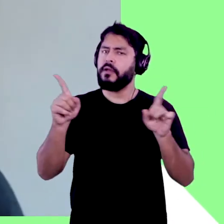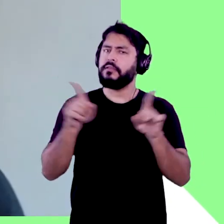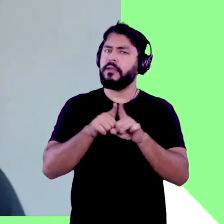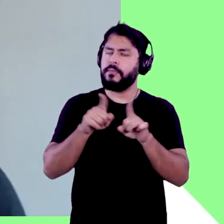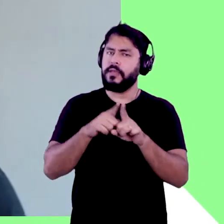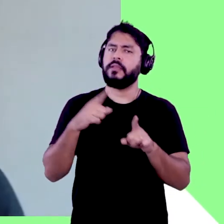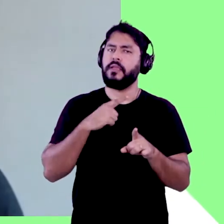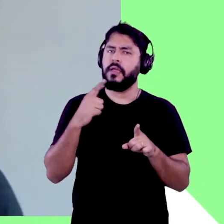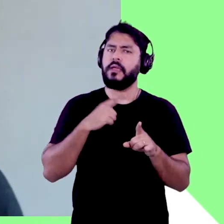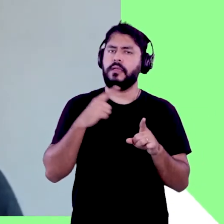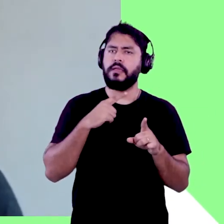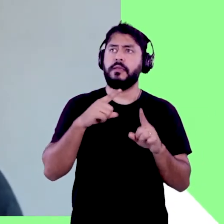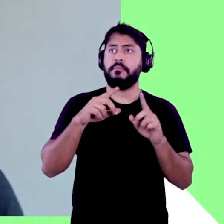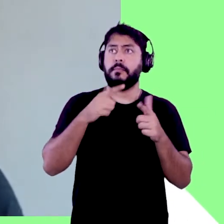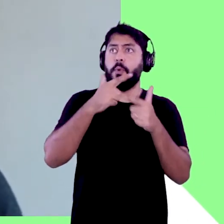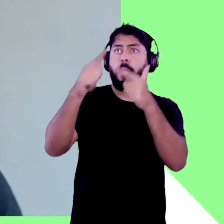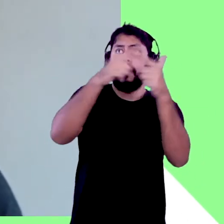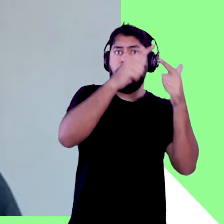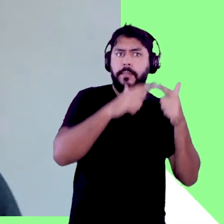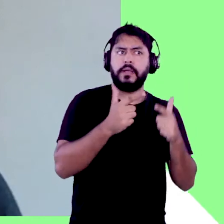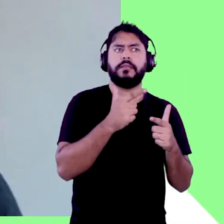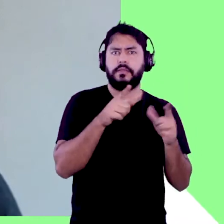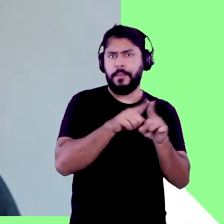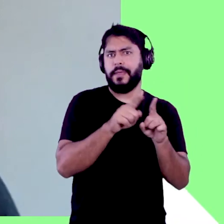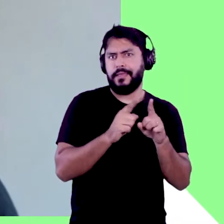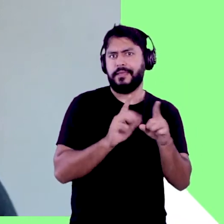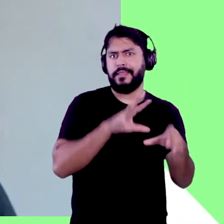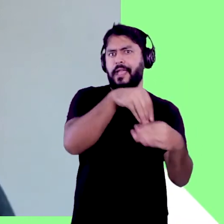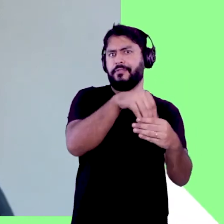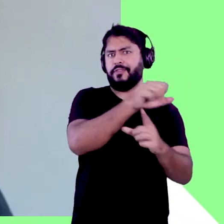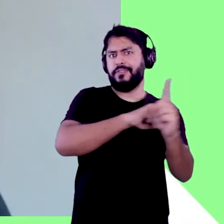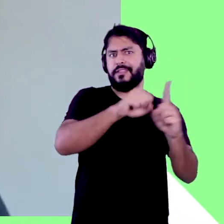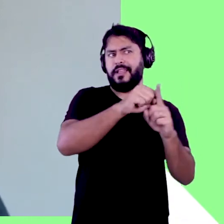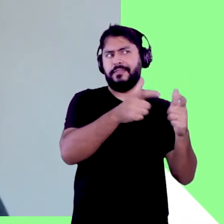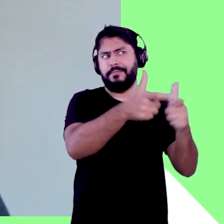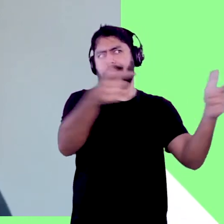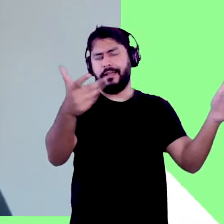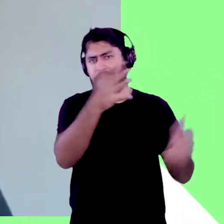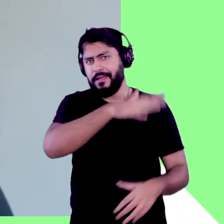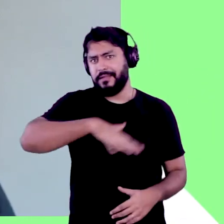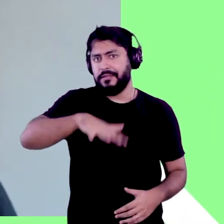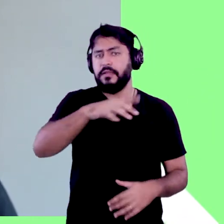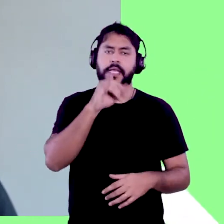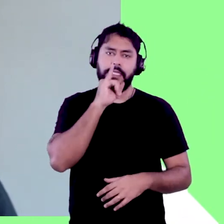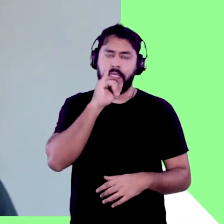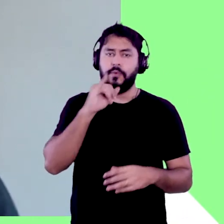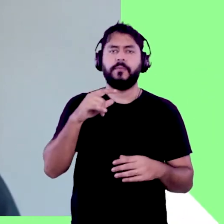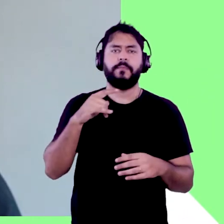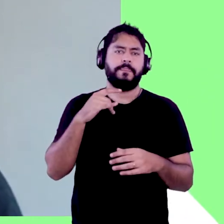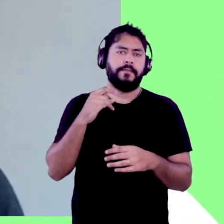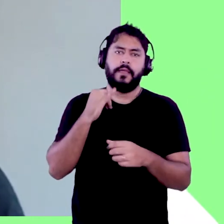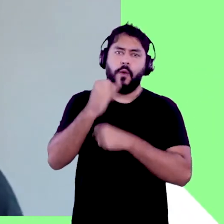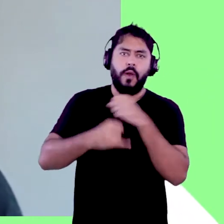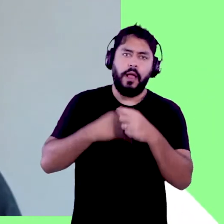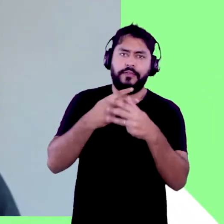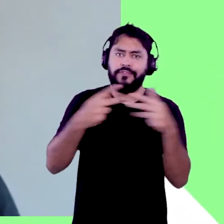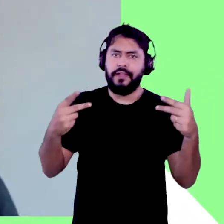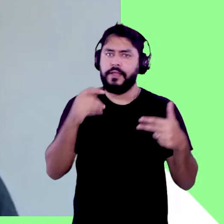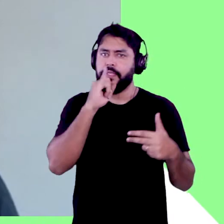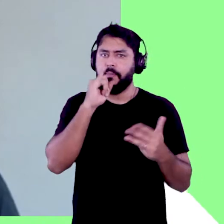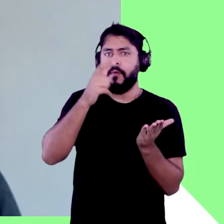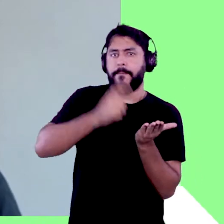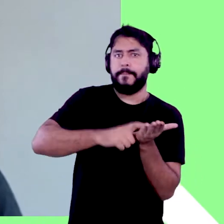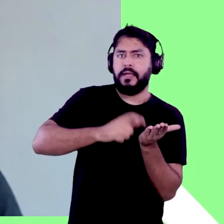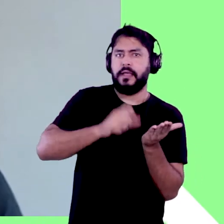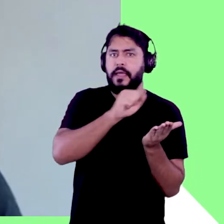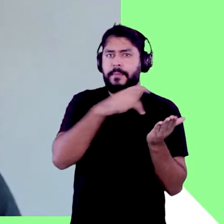toda a sociedade, né? Lógico que o que a gente tem online, né, o que a gente tem digital, seja aplicativo de banco, ou uma loja,